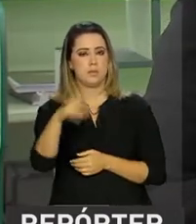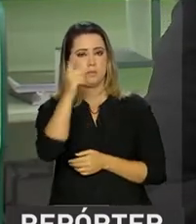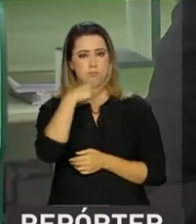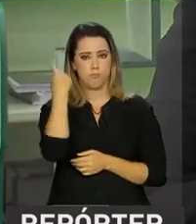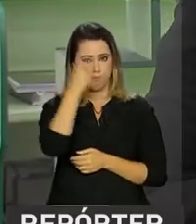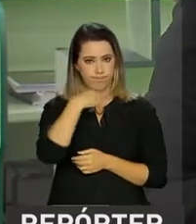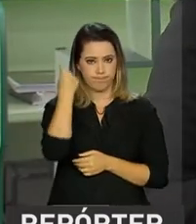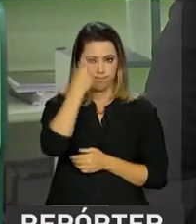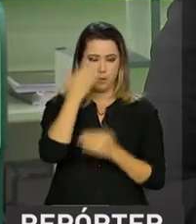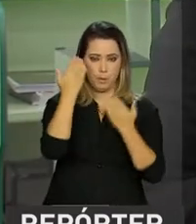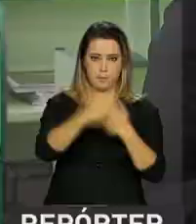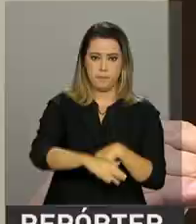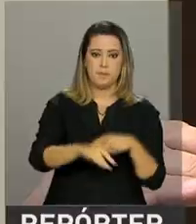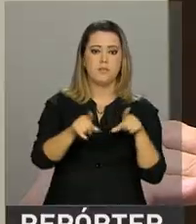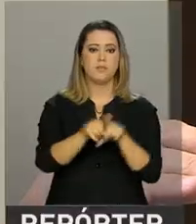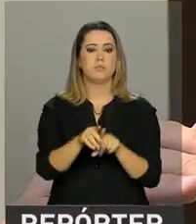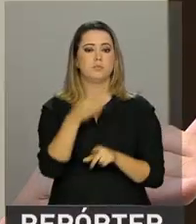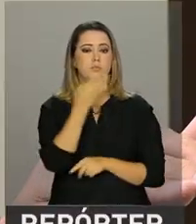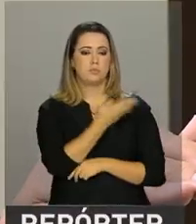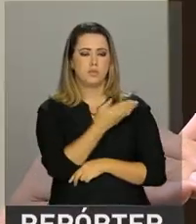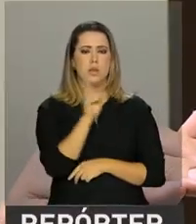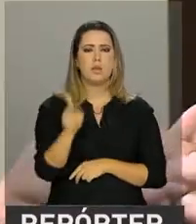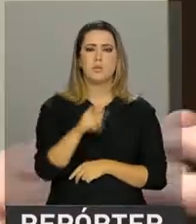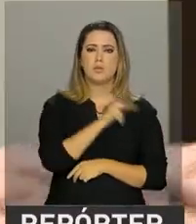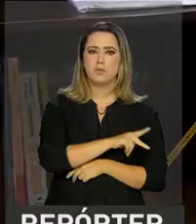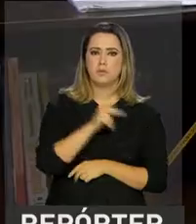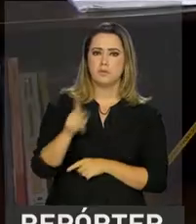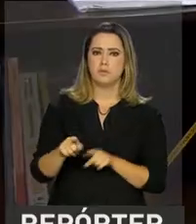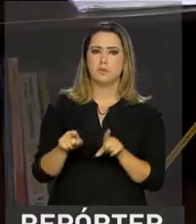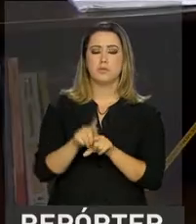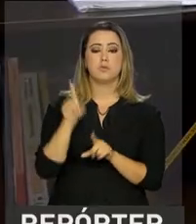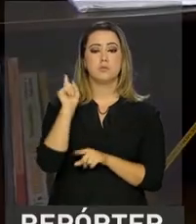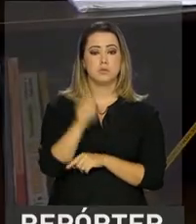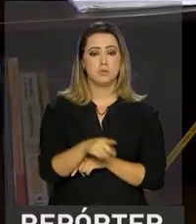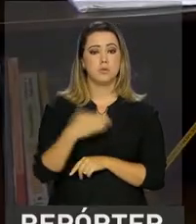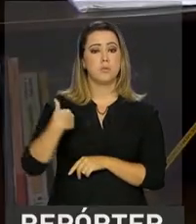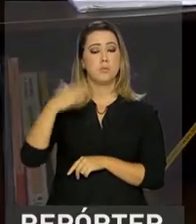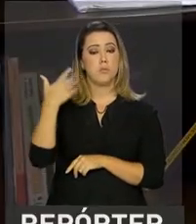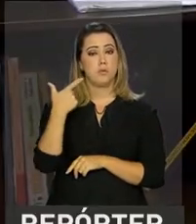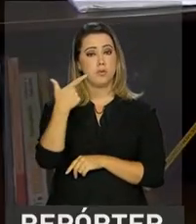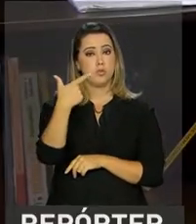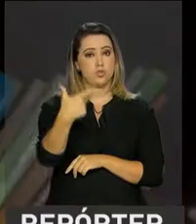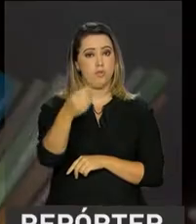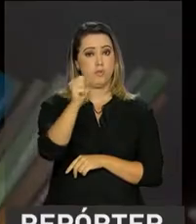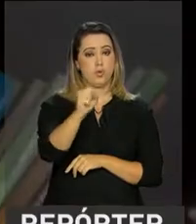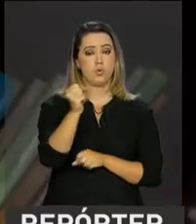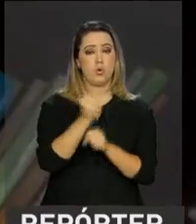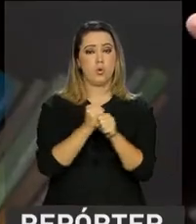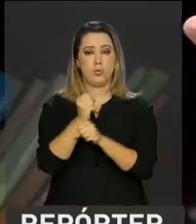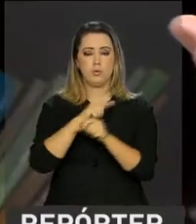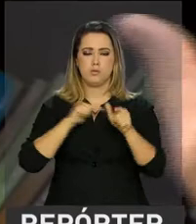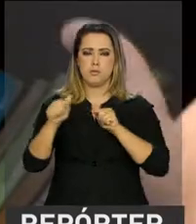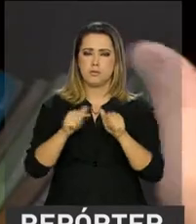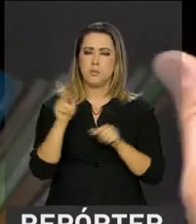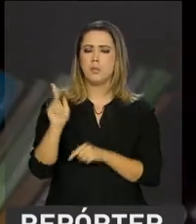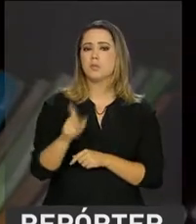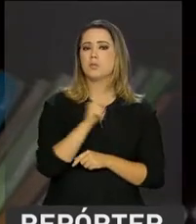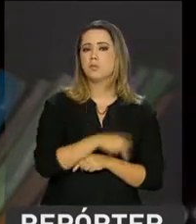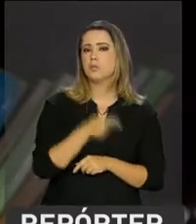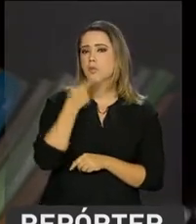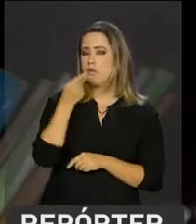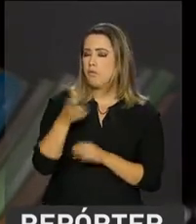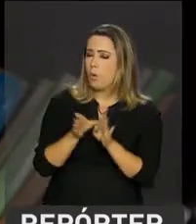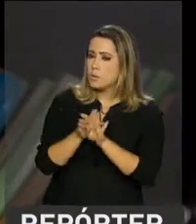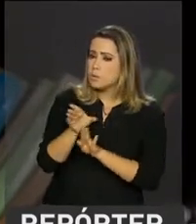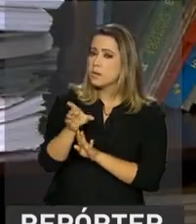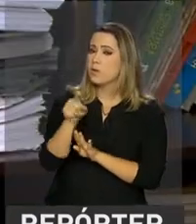verdadeira maratona césar é professor trabalha há mais de 28 anos na área e para o dia da prova recomenda